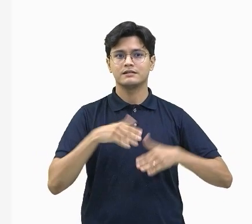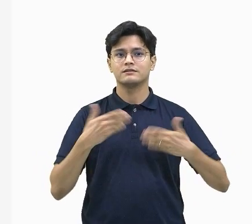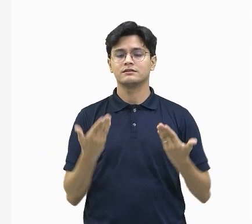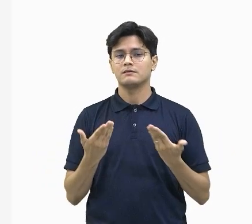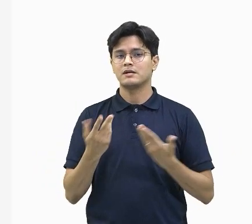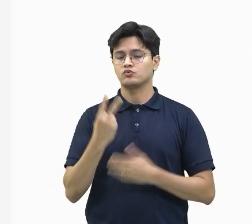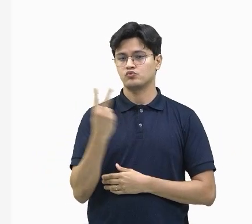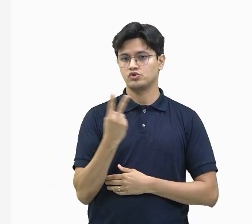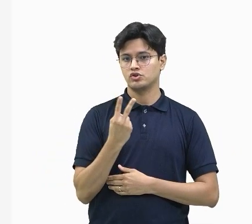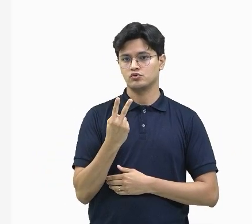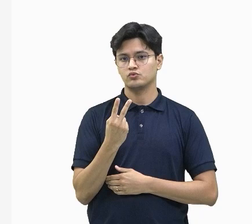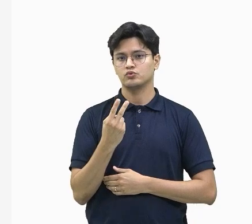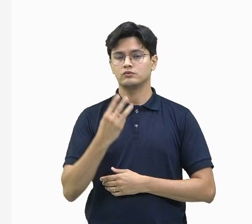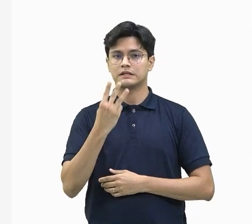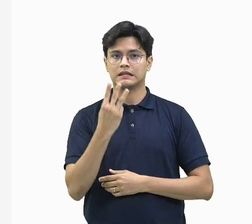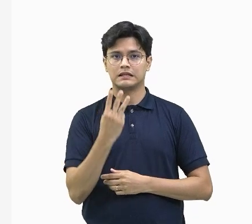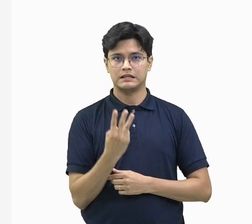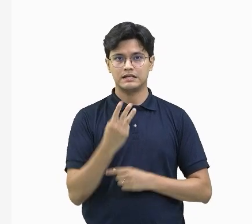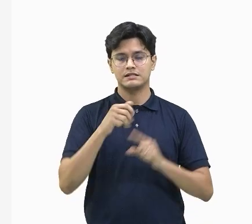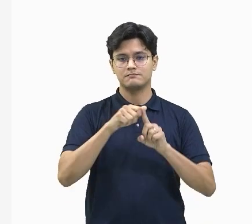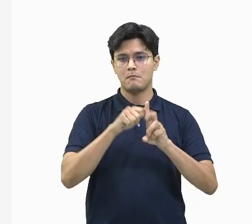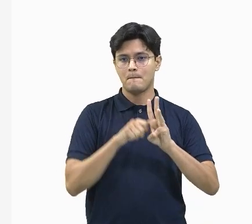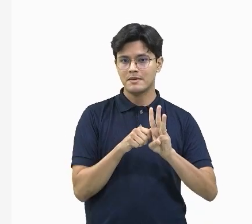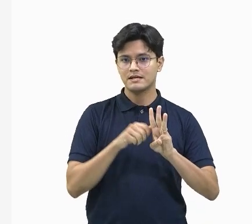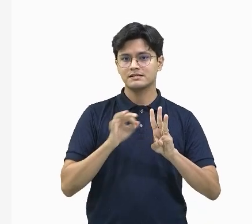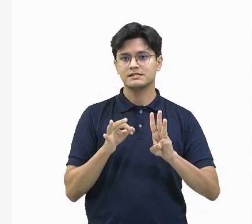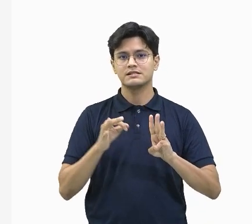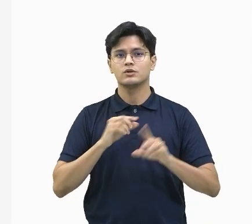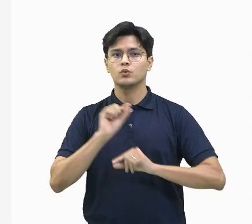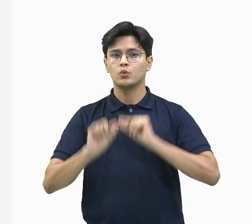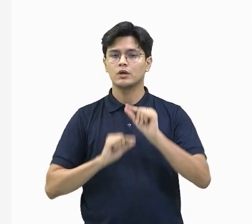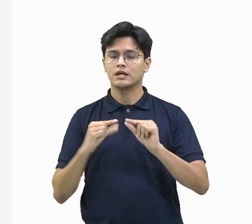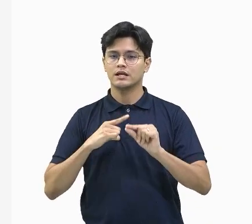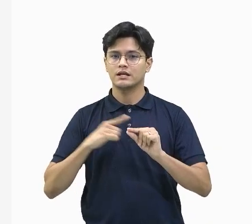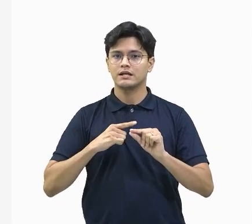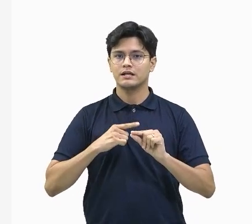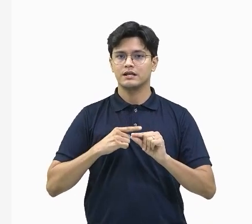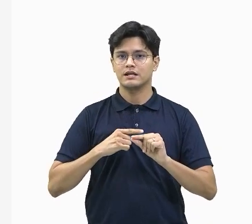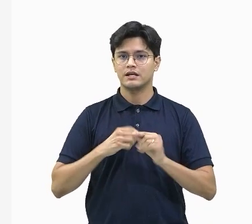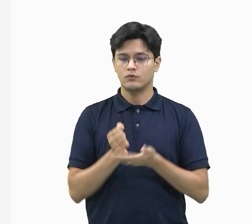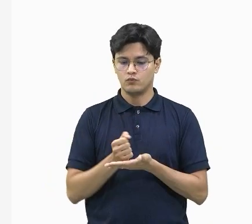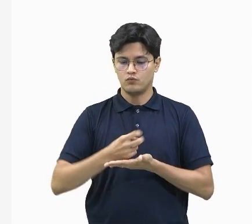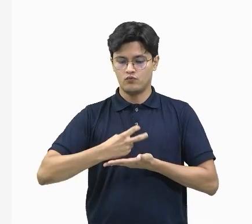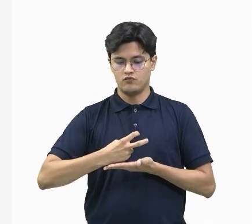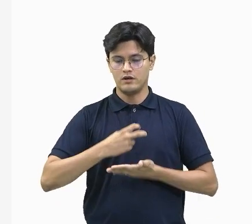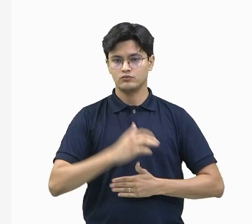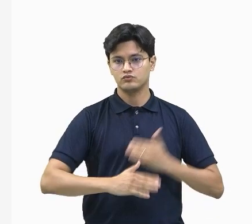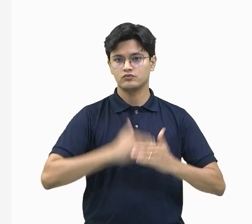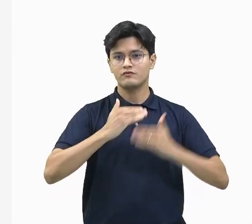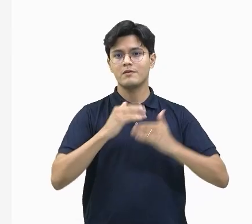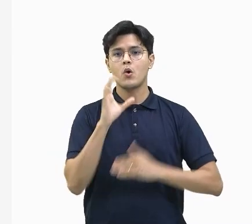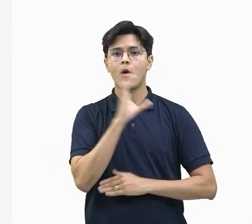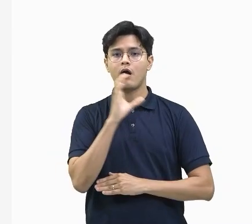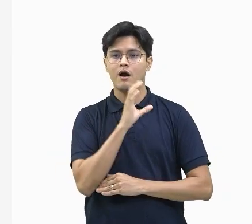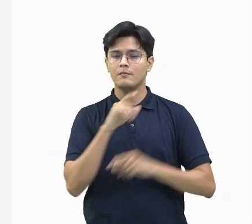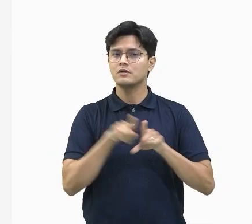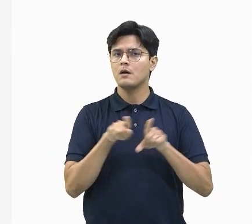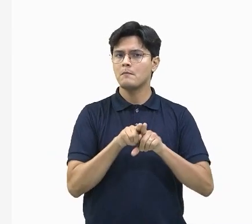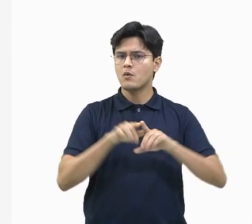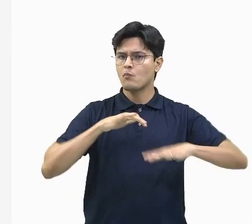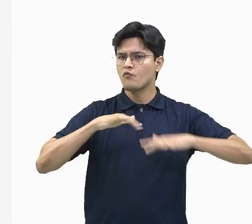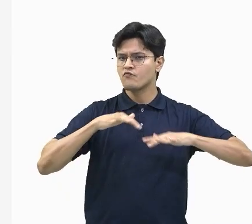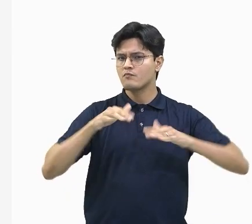semanas, o feto ele passa por um crescimento rápido, né, e o desenvolvimento dos seus movimentos. Ocorre uma diminuição